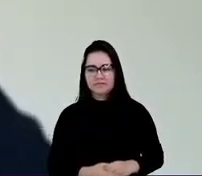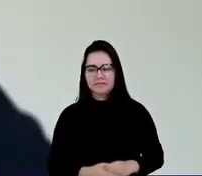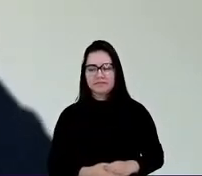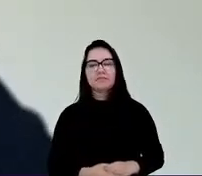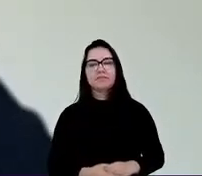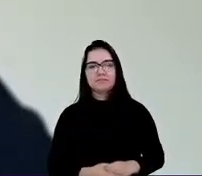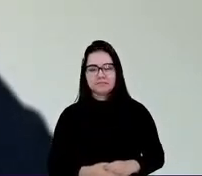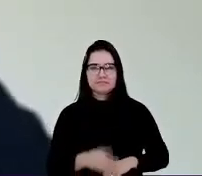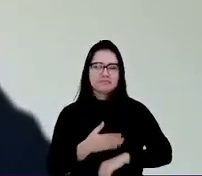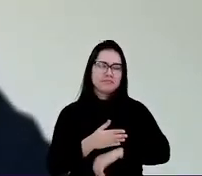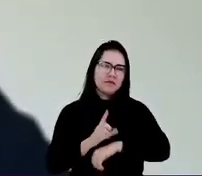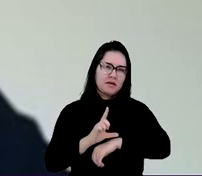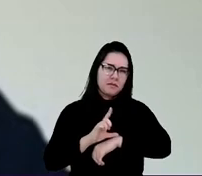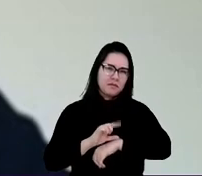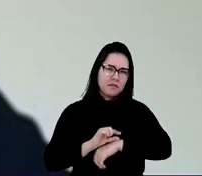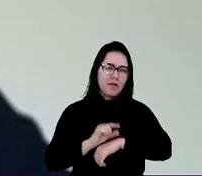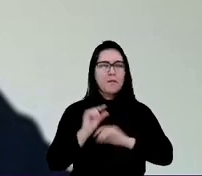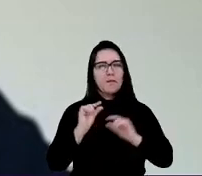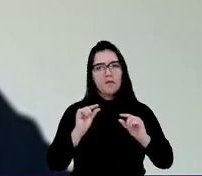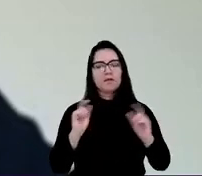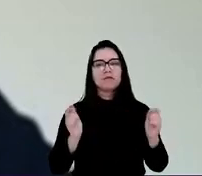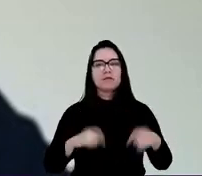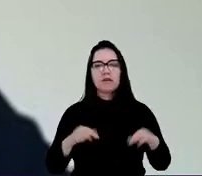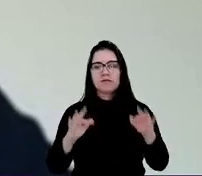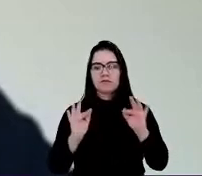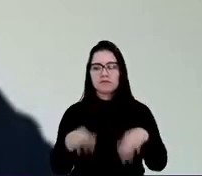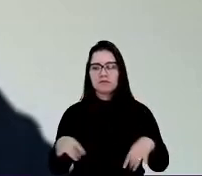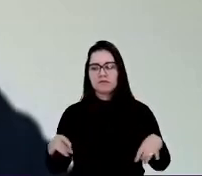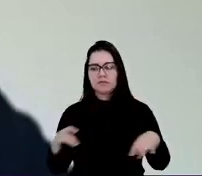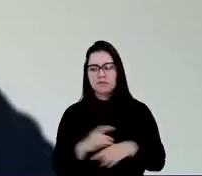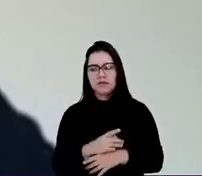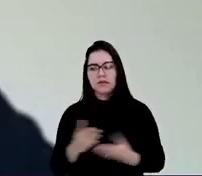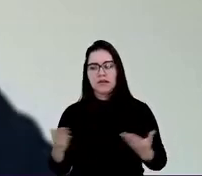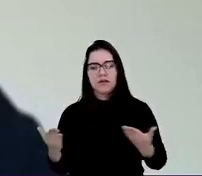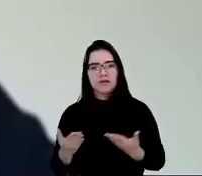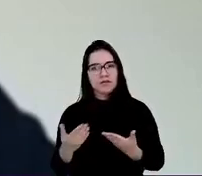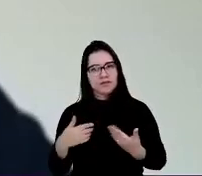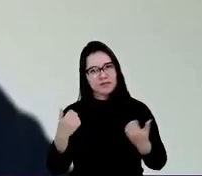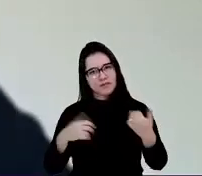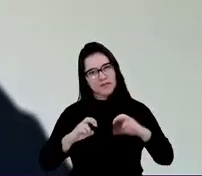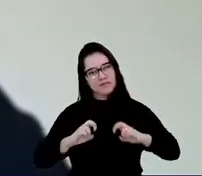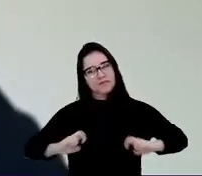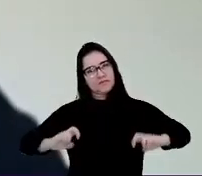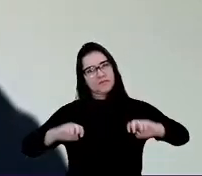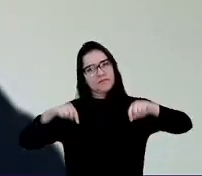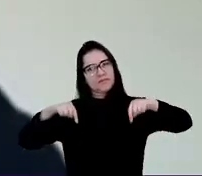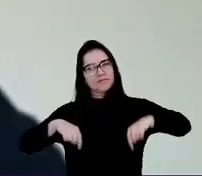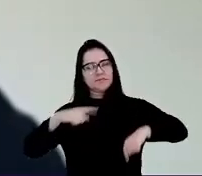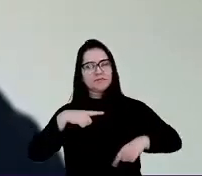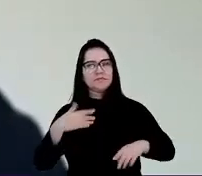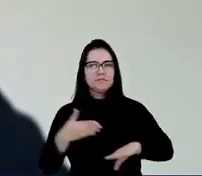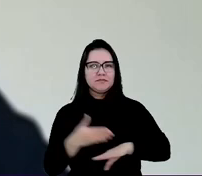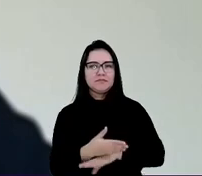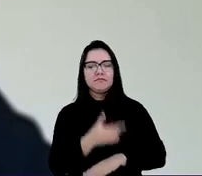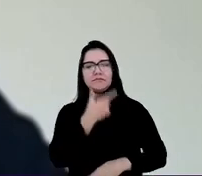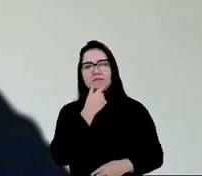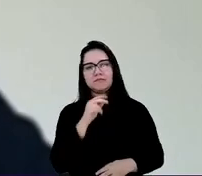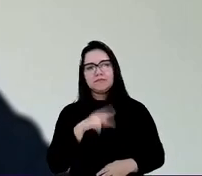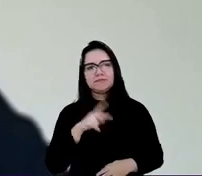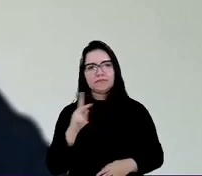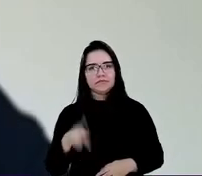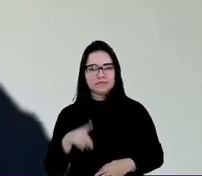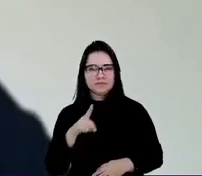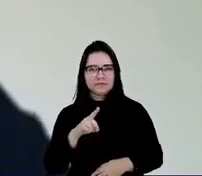razoável, né? E agora, para a gente encerrar aqui com chave de ouro a nossa mesa, teremos a participação do professor doutor